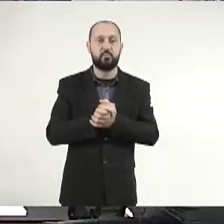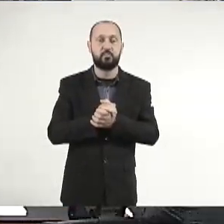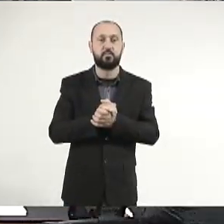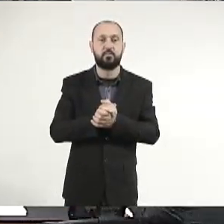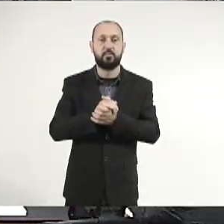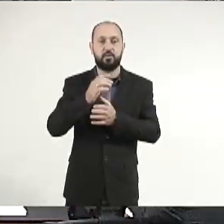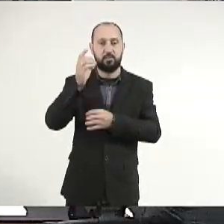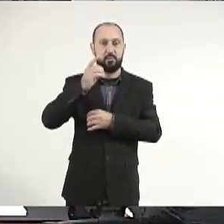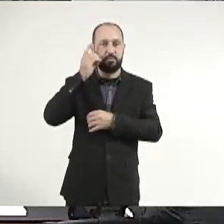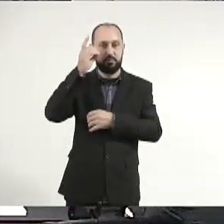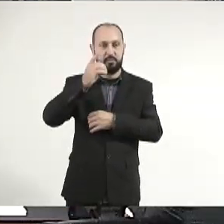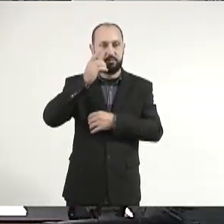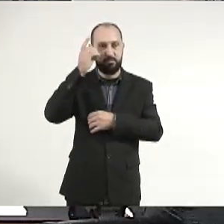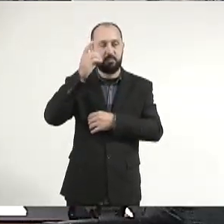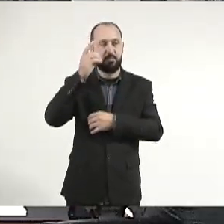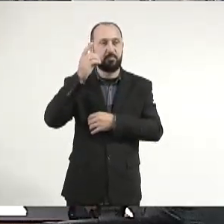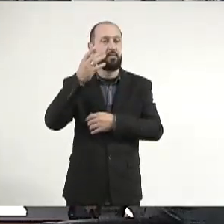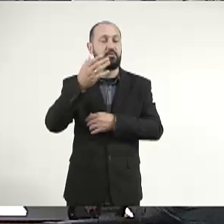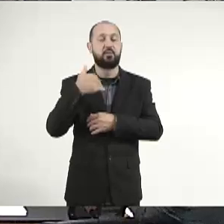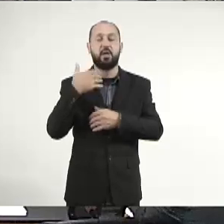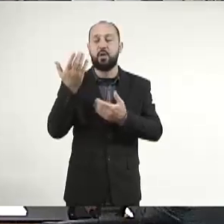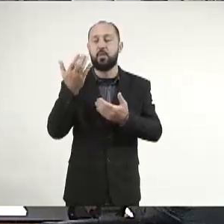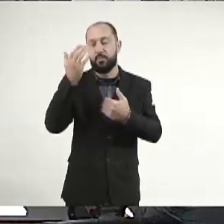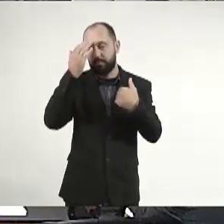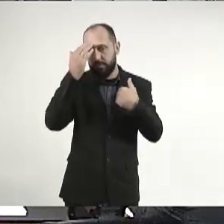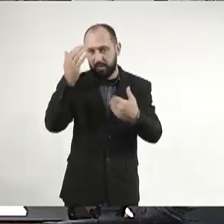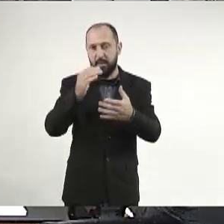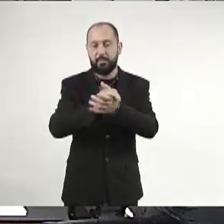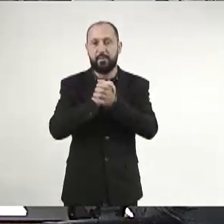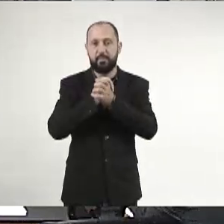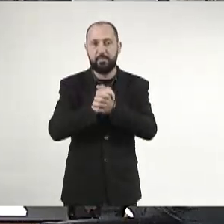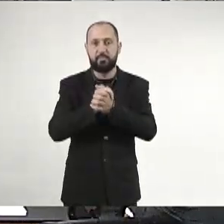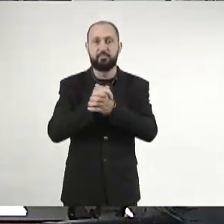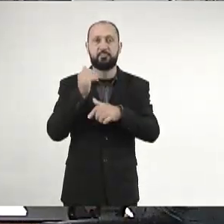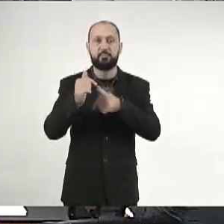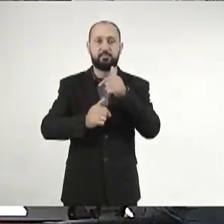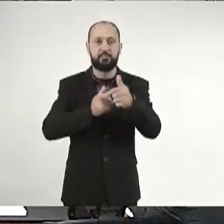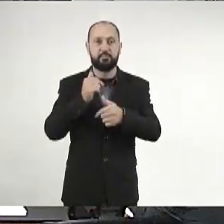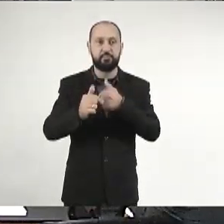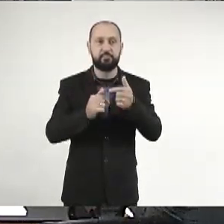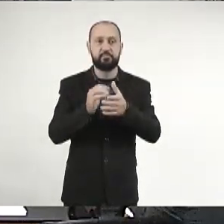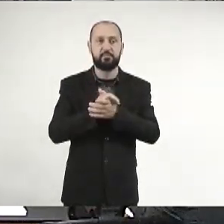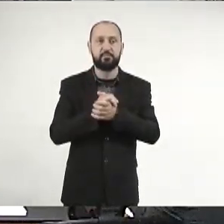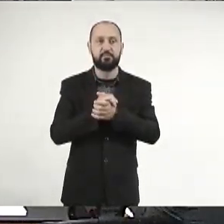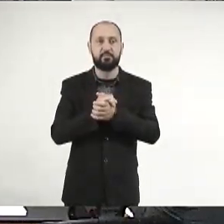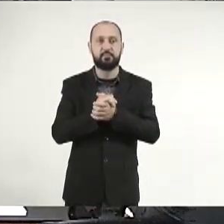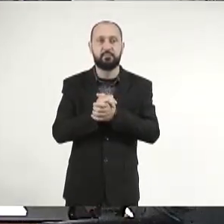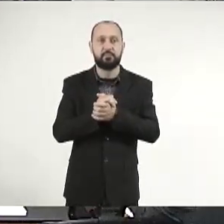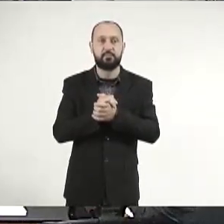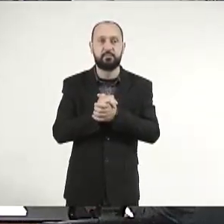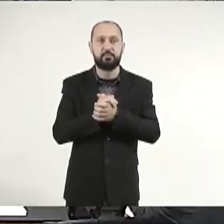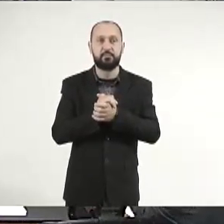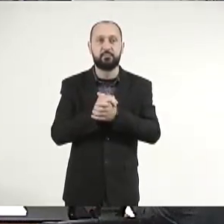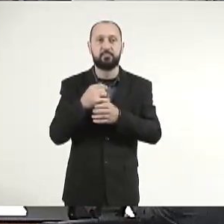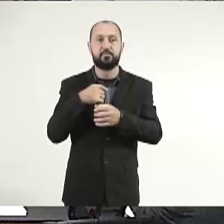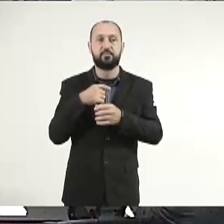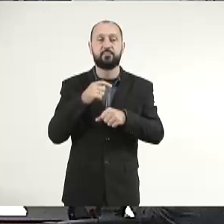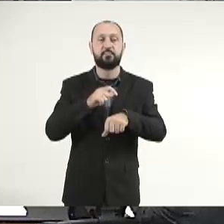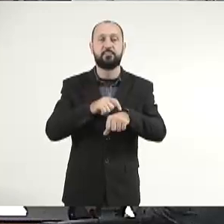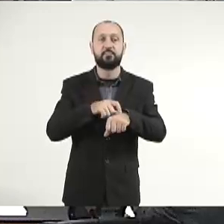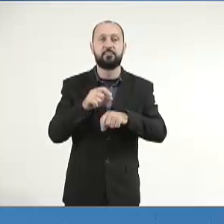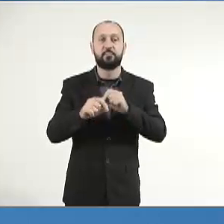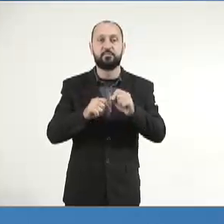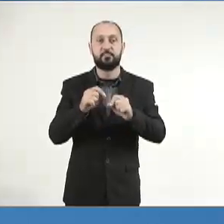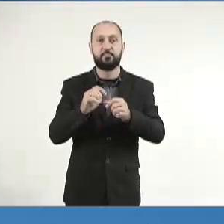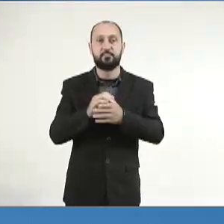Paulo Duarte, agradeço aqui a oportunidade, quero parabenizá-lo pela iniciativa e pela eficácia e eficiência nas